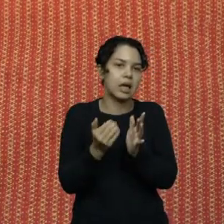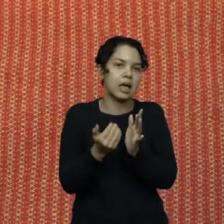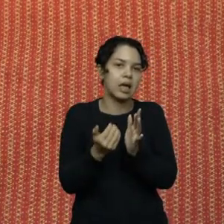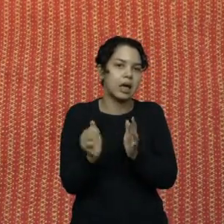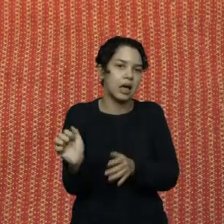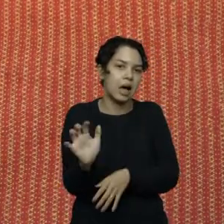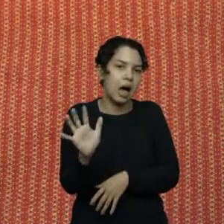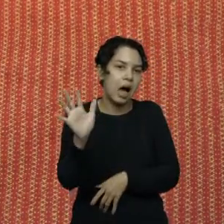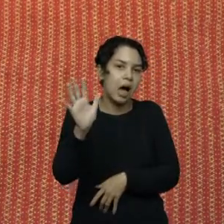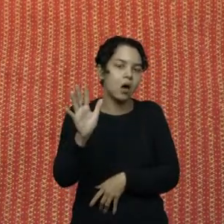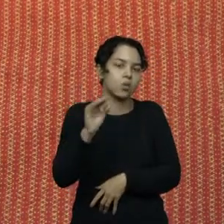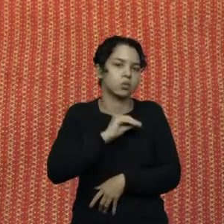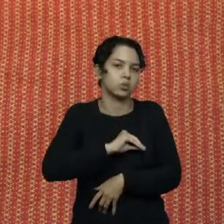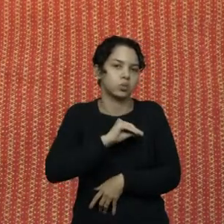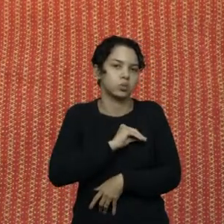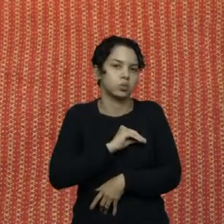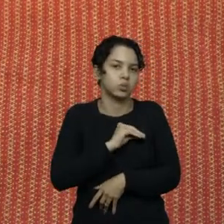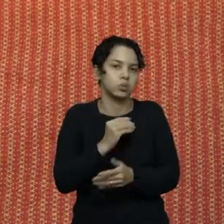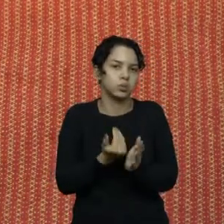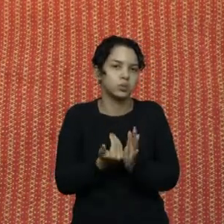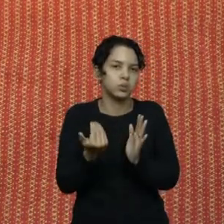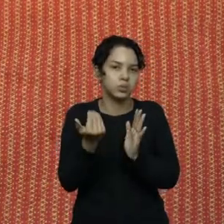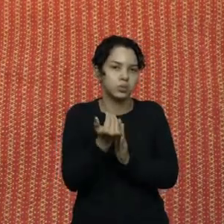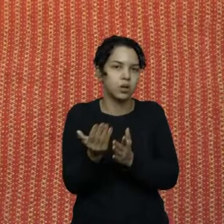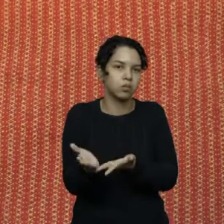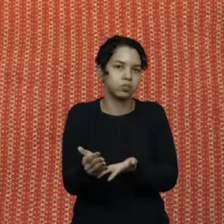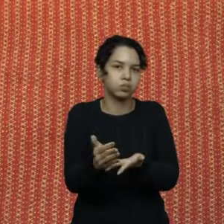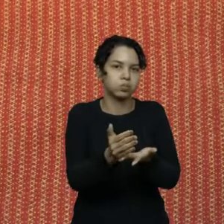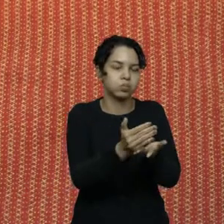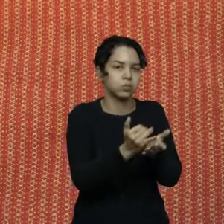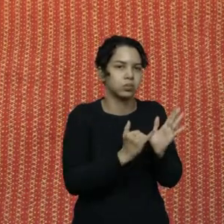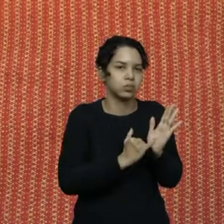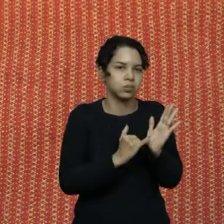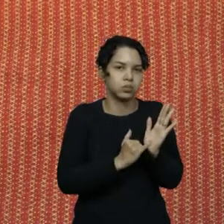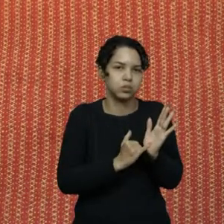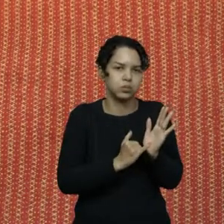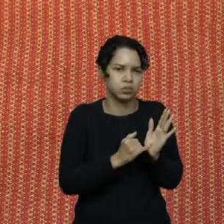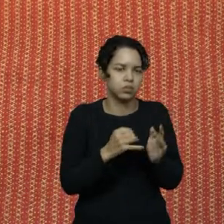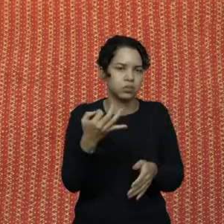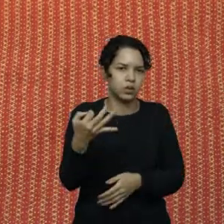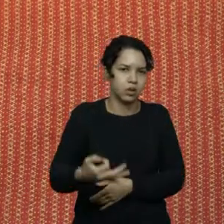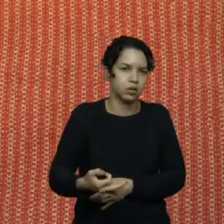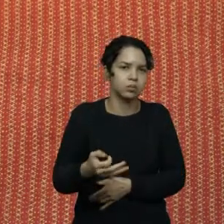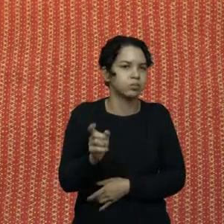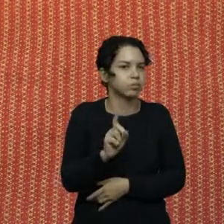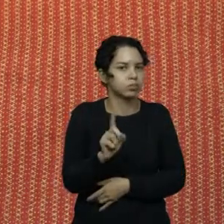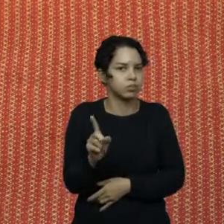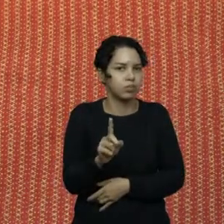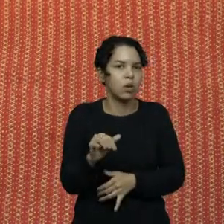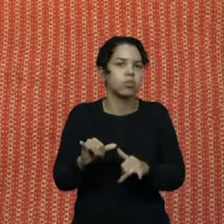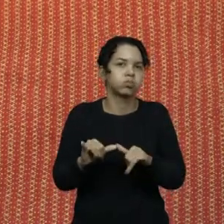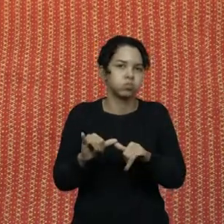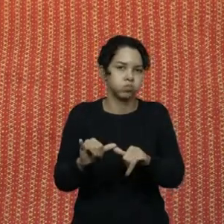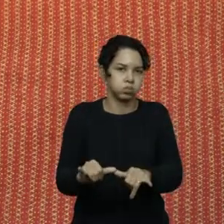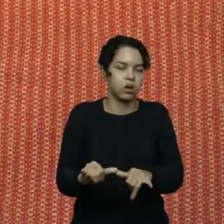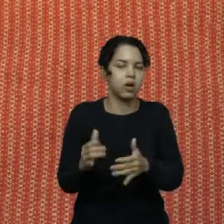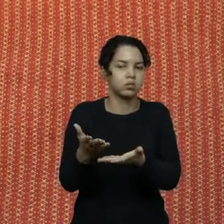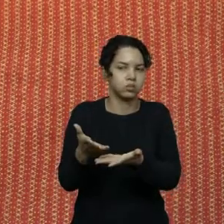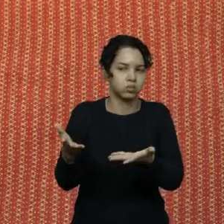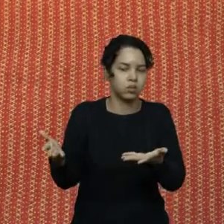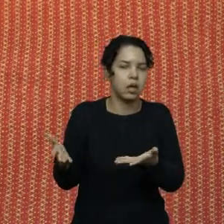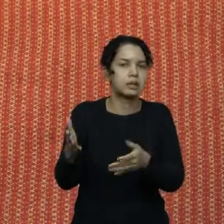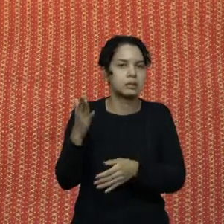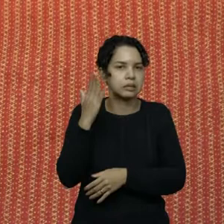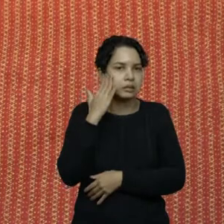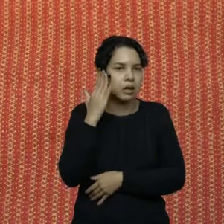ganhar mais vai Recolher mais imposto Essa não é a lógica ou supermercadista sabe que